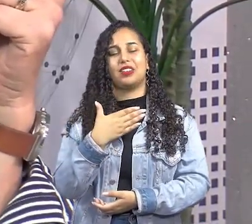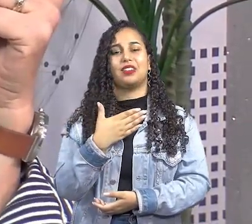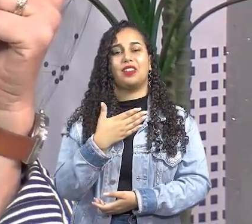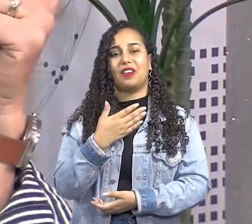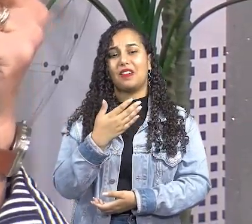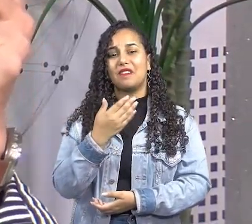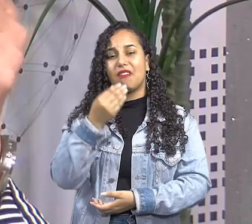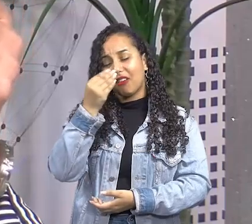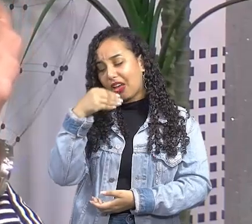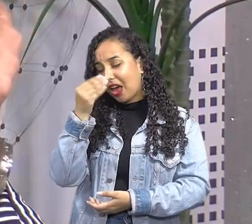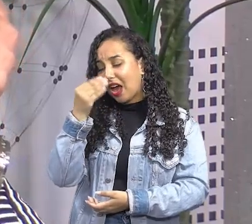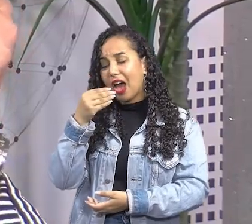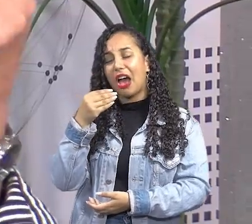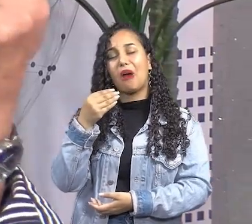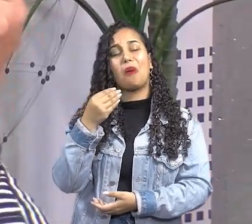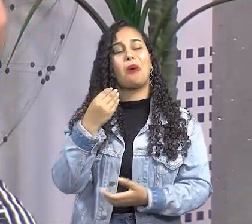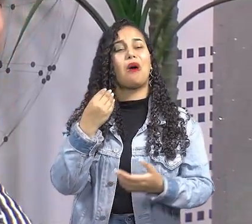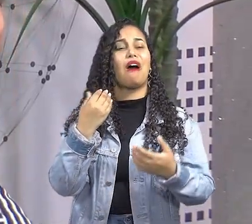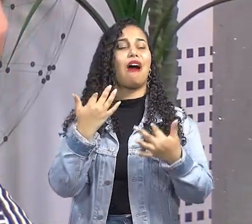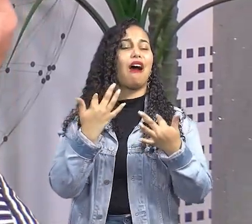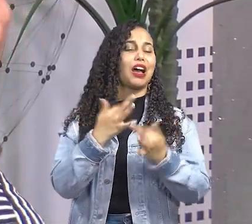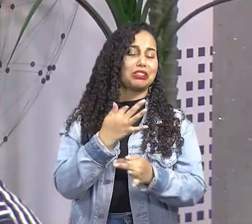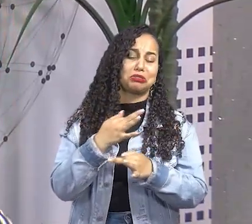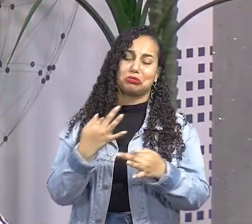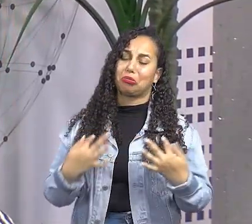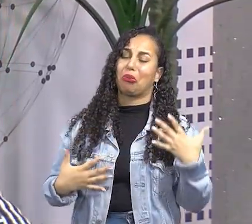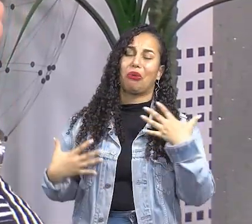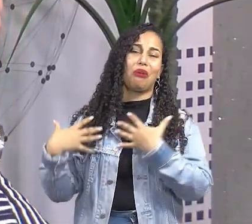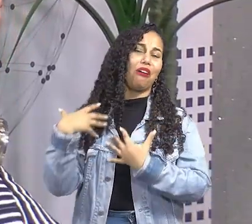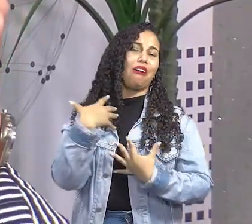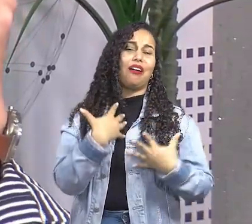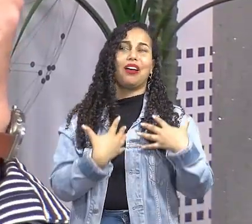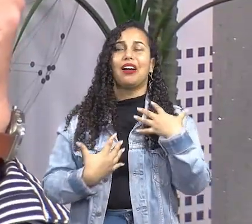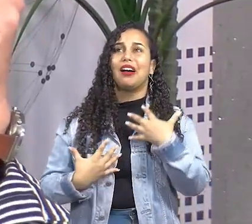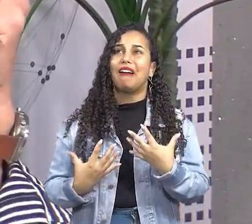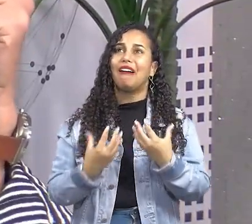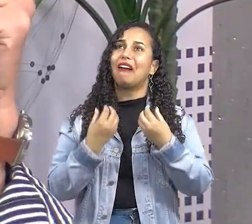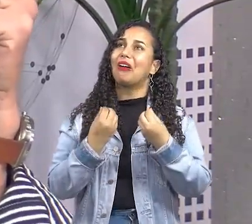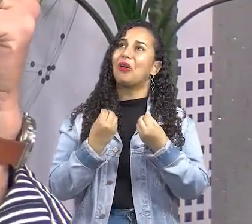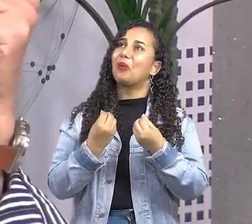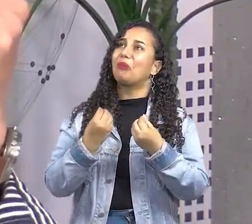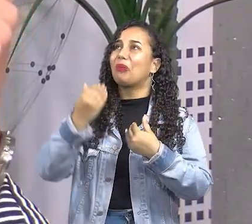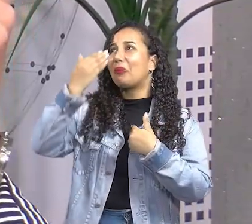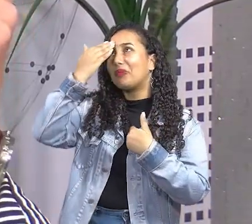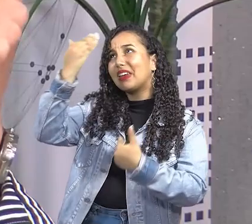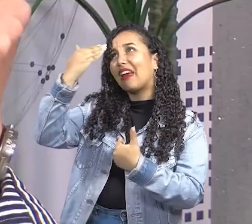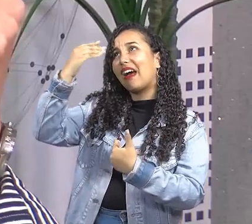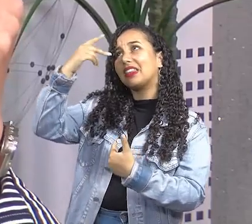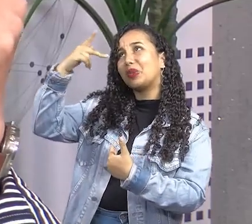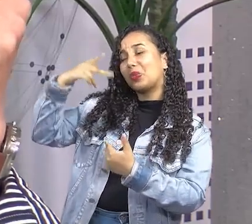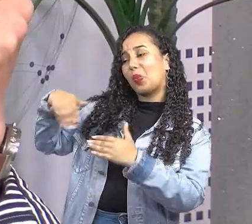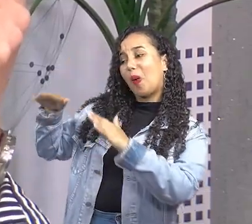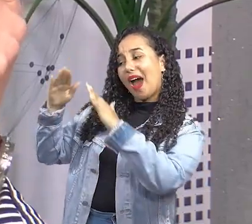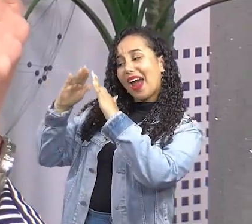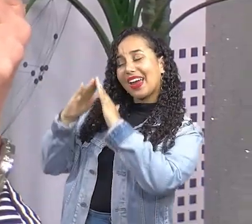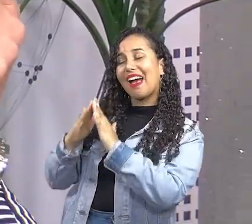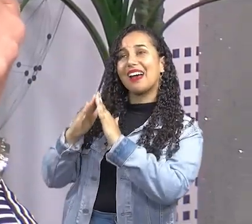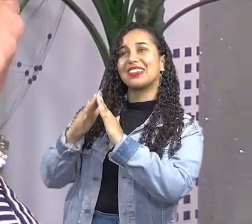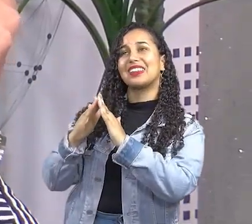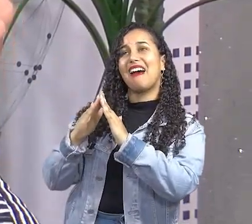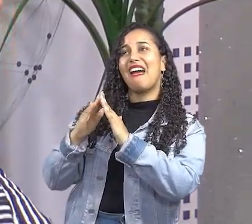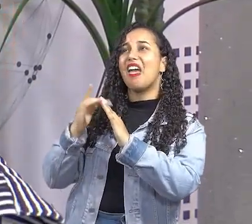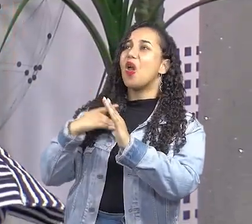eu desfalecia? Ai, que dor, ai, que aflição, se não fosse a casa do